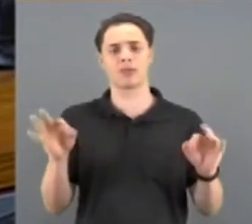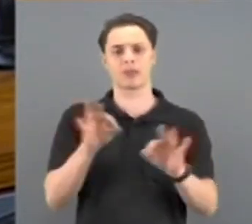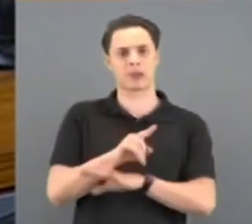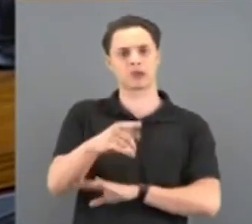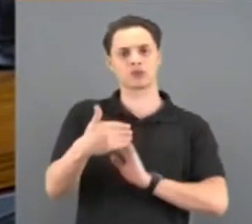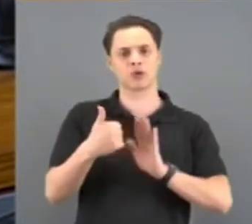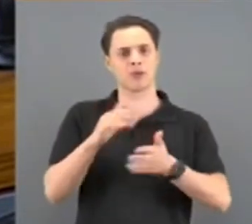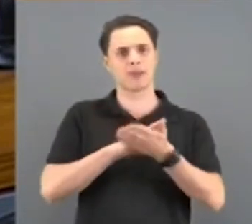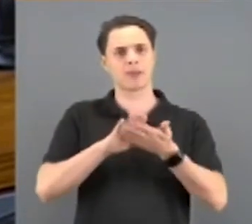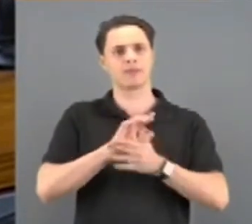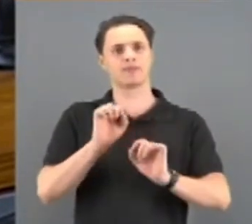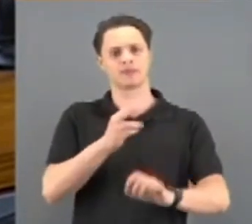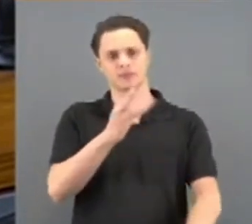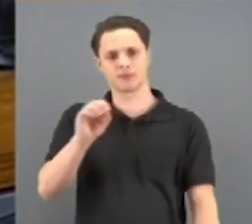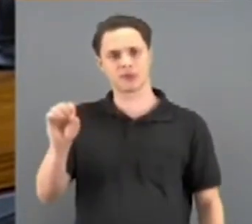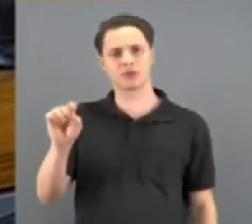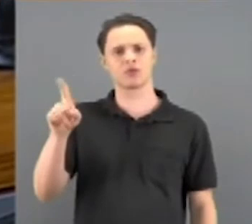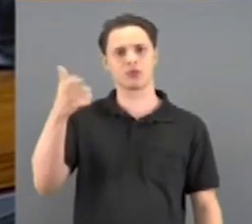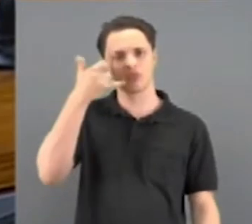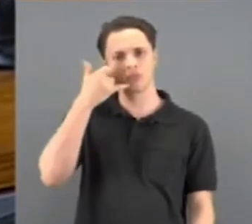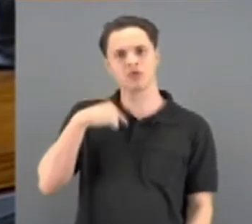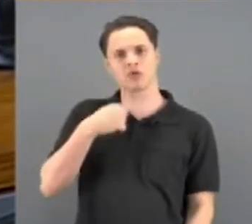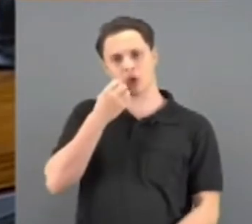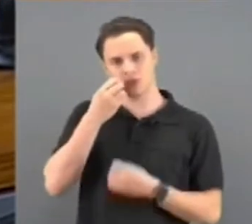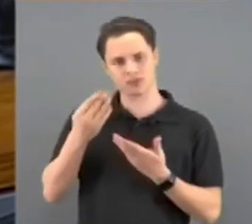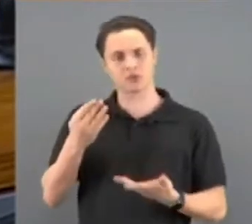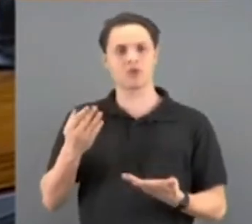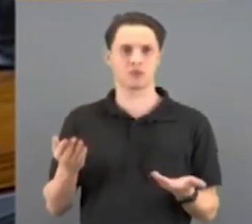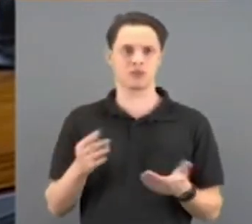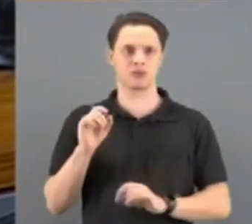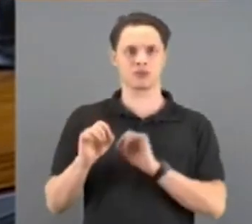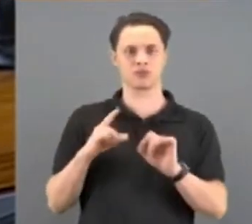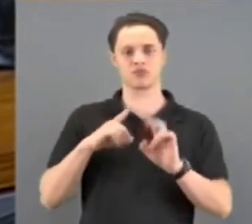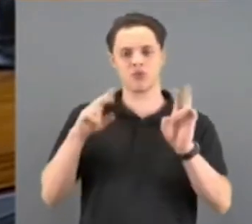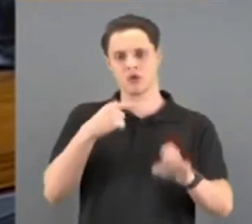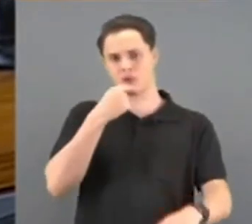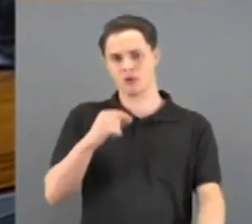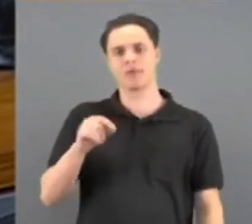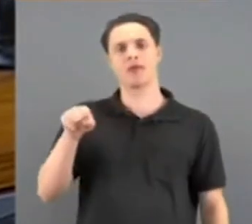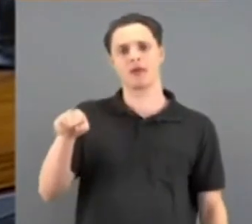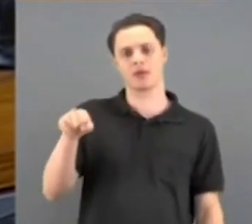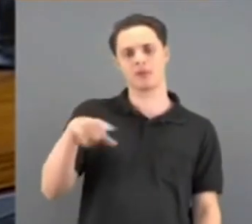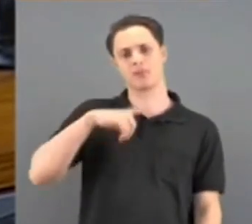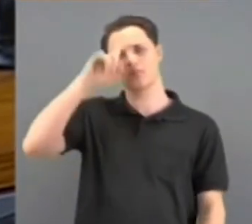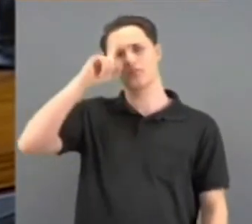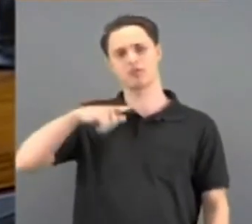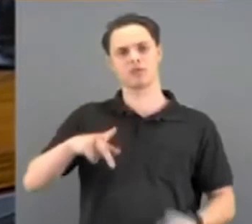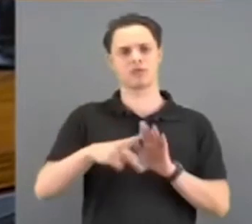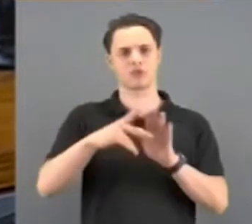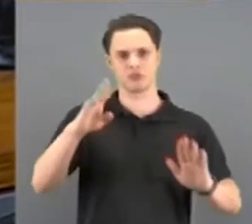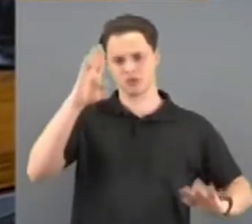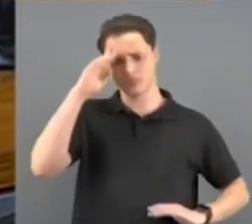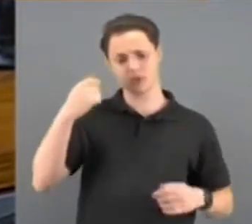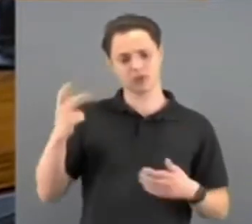retirou. Teve outra vez com 300, o senhor recebeu um telefone, o senhor confessou aqui, do coronel, comandante do Exército. Esse tem que vir